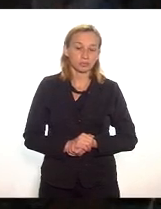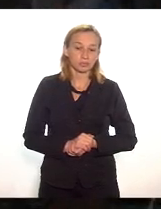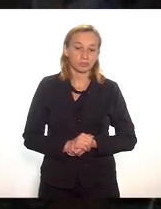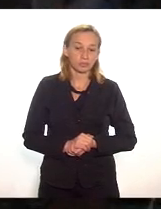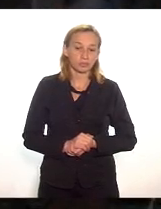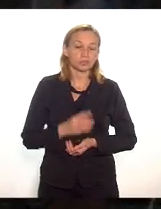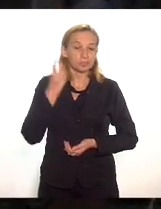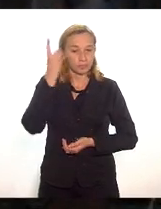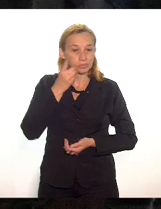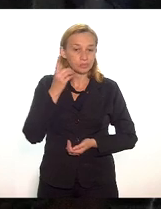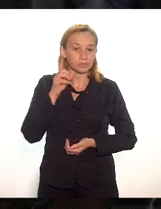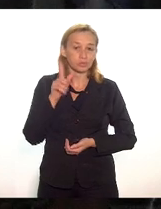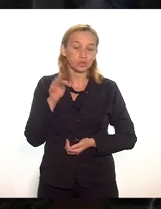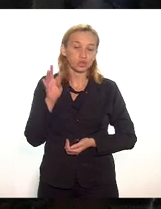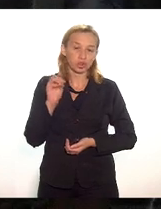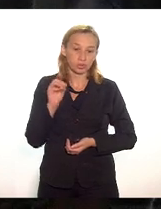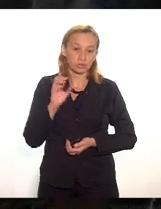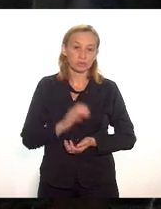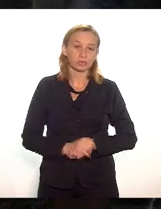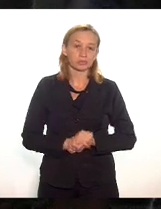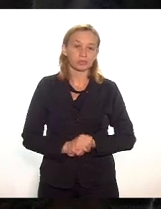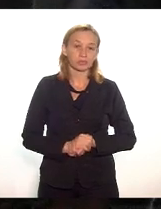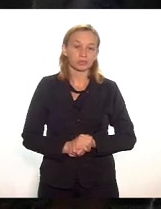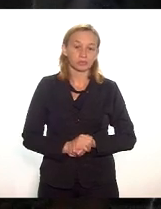Deputado Gustavo Tutuca.